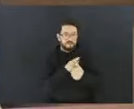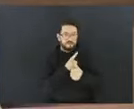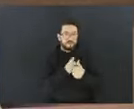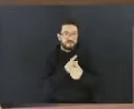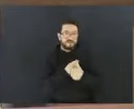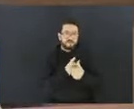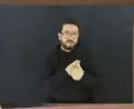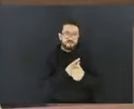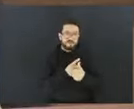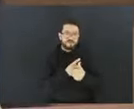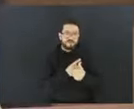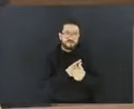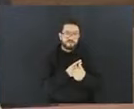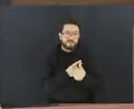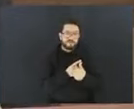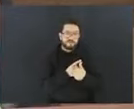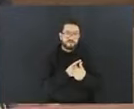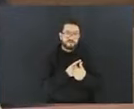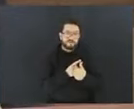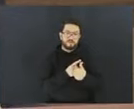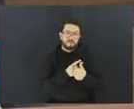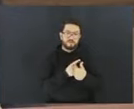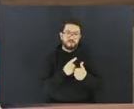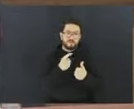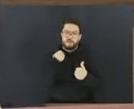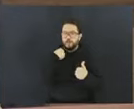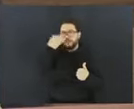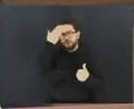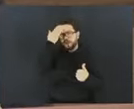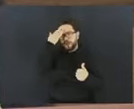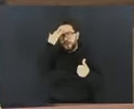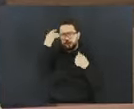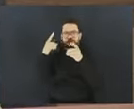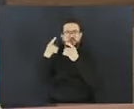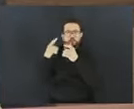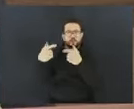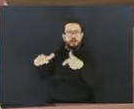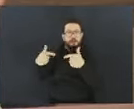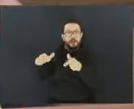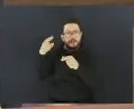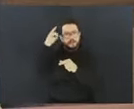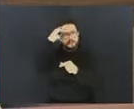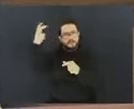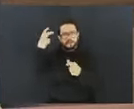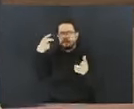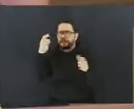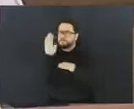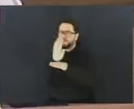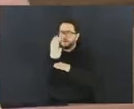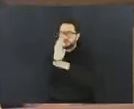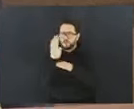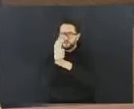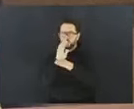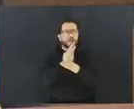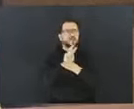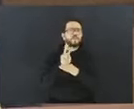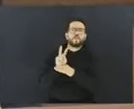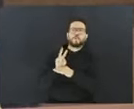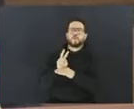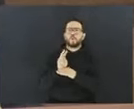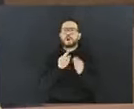serviço de inteligência, a gente sabe que funciona muito bem, o quanto ele tem ajudado hoje no trabalho de investigação da nossa Polícia Militar, da nossa gloriosa